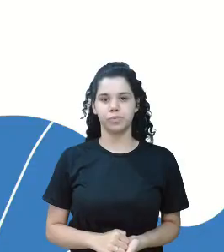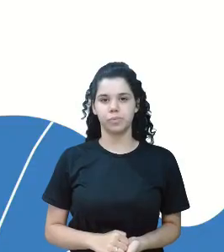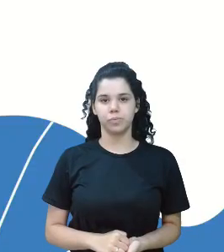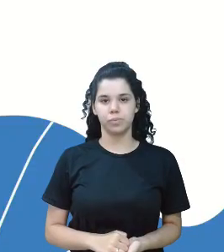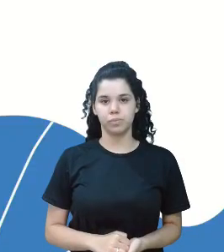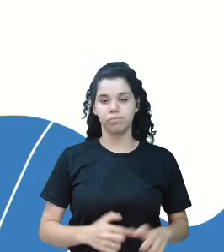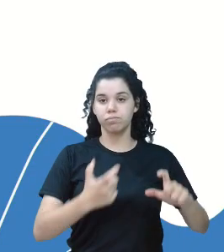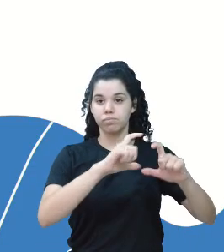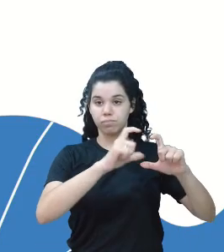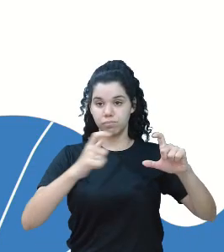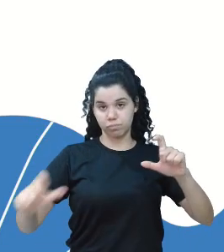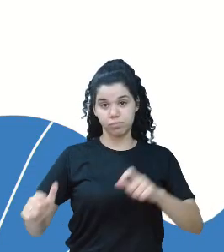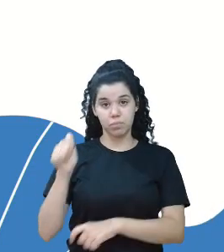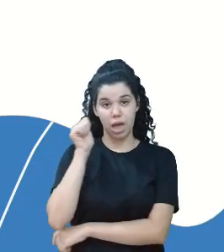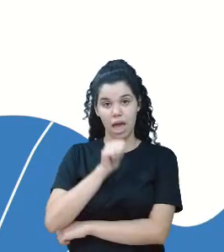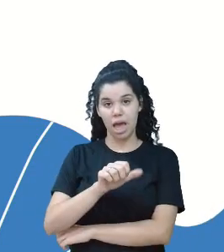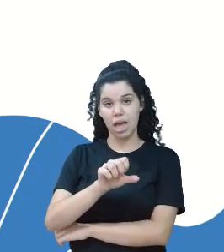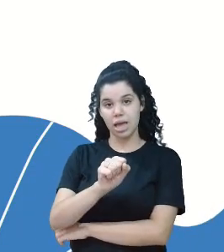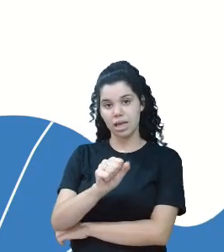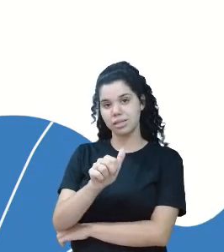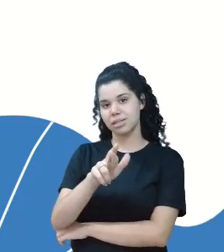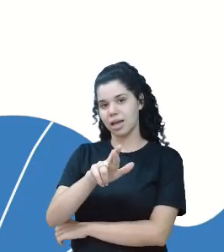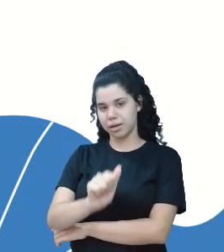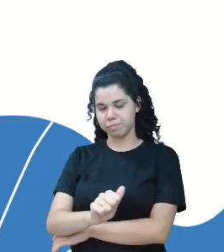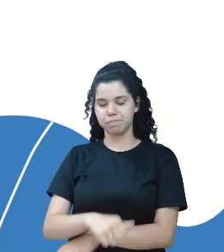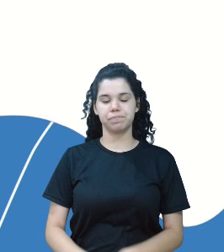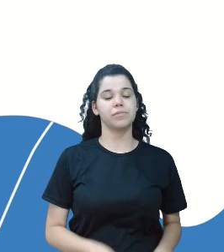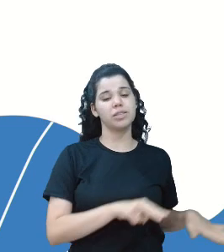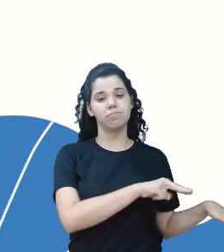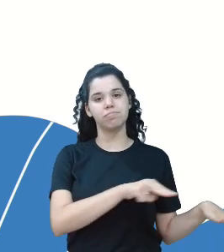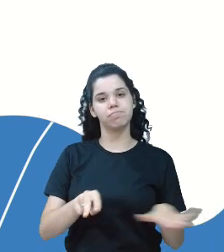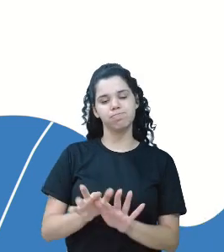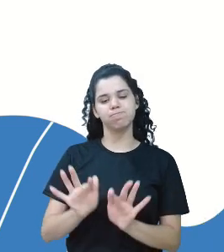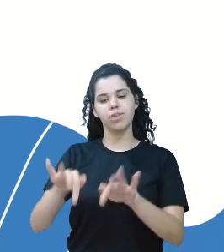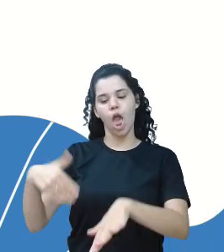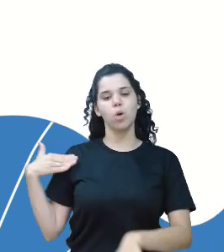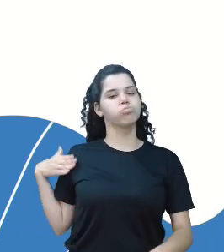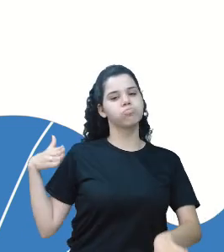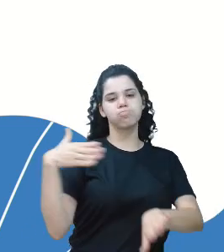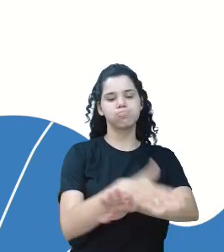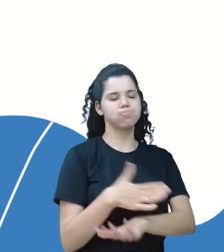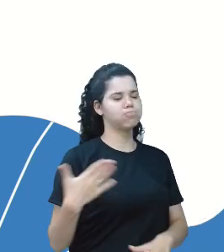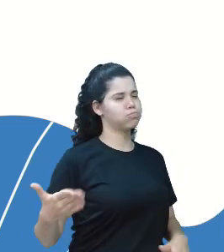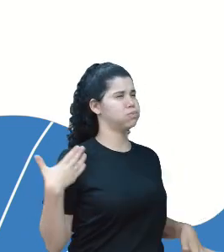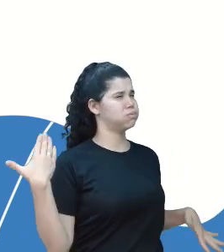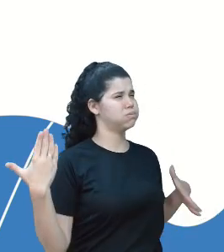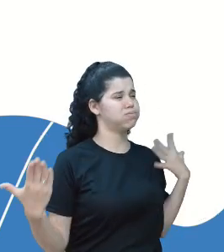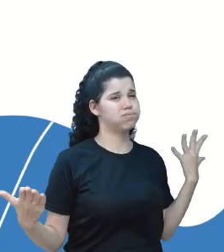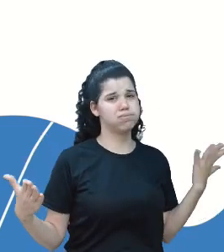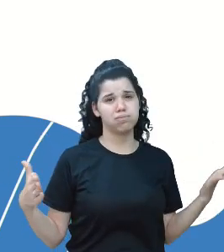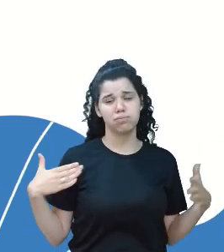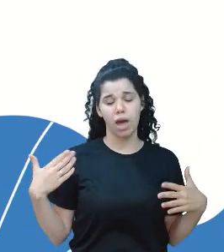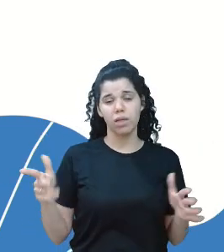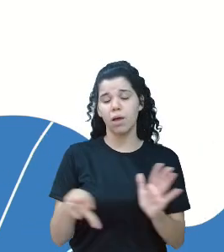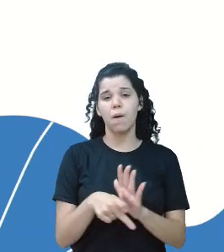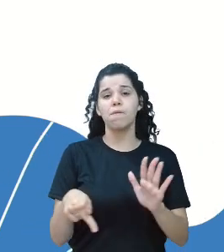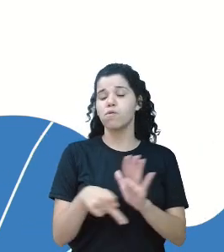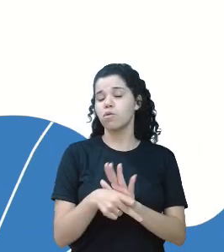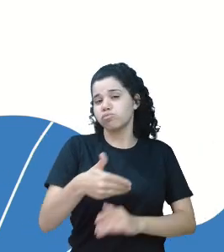Uma tirinha da Sara. Neste final de semana, eu saí muito da minha